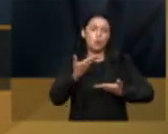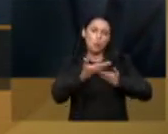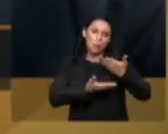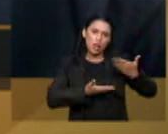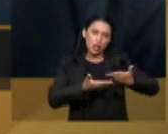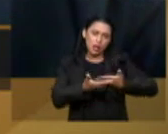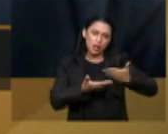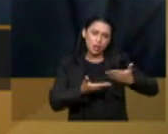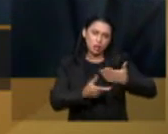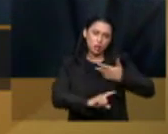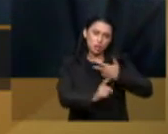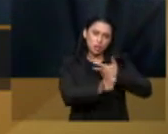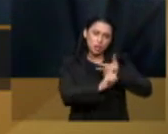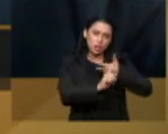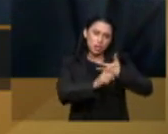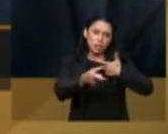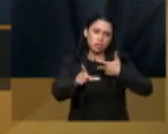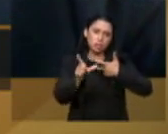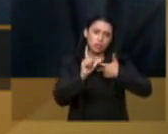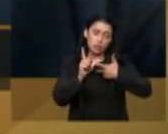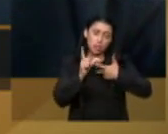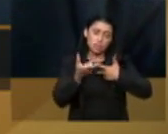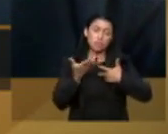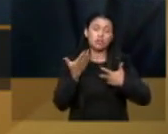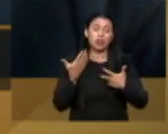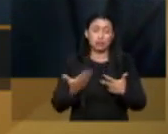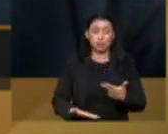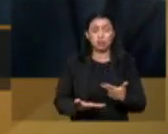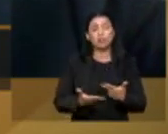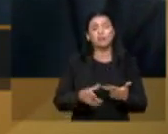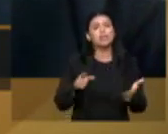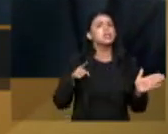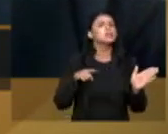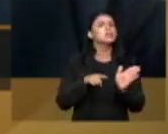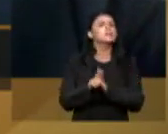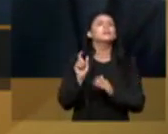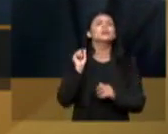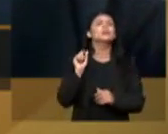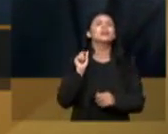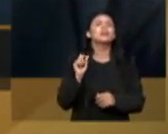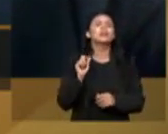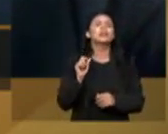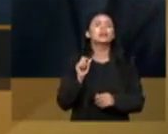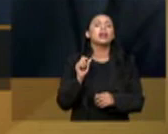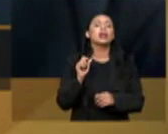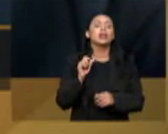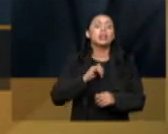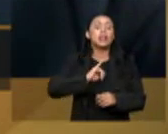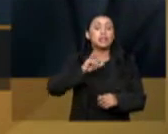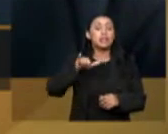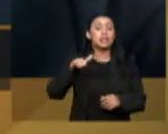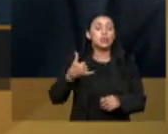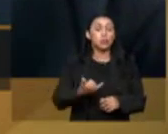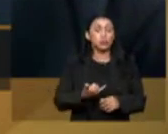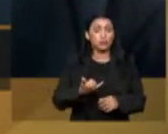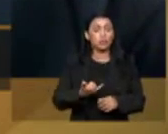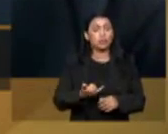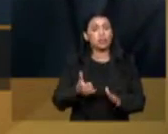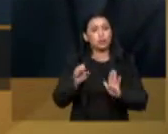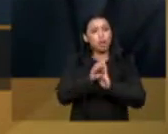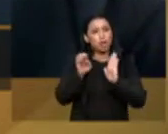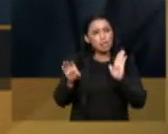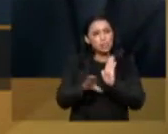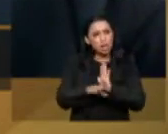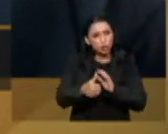relação entre Executivo e Legislativo que se pergunta a quem aproveita no século XXI, onde